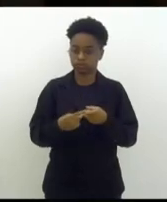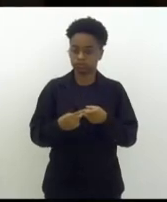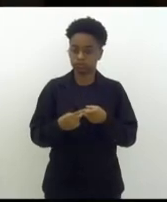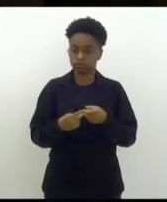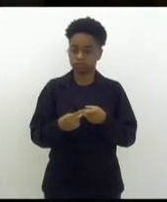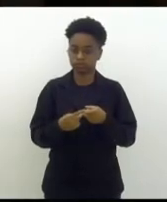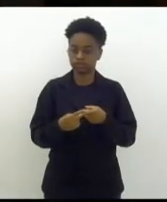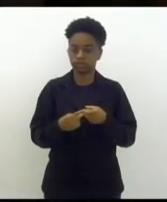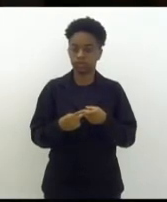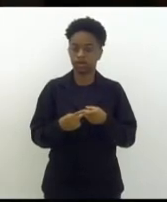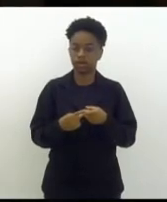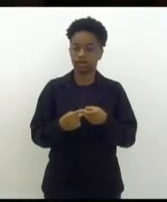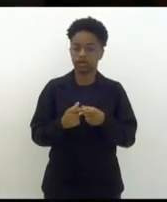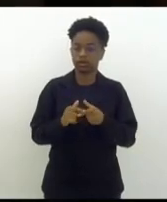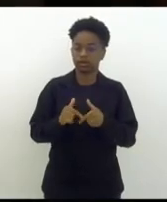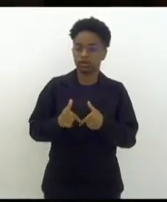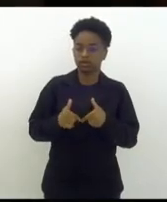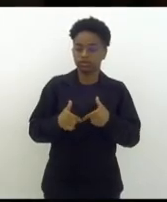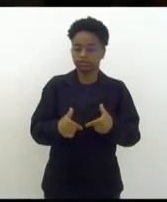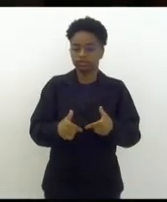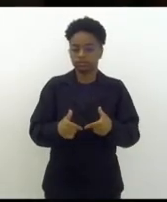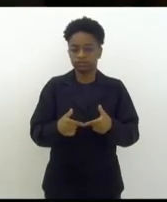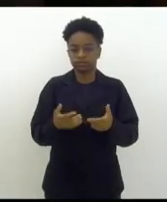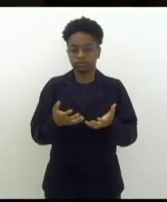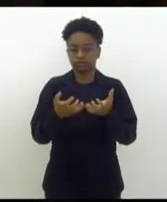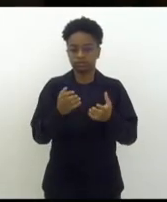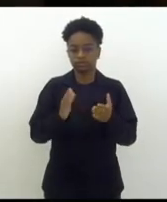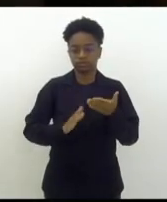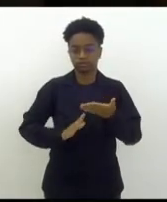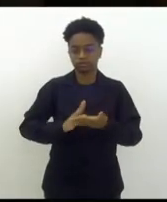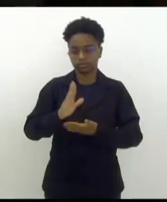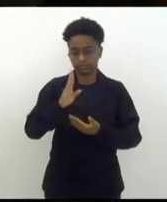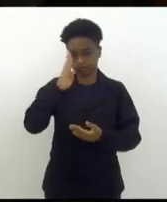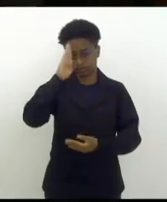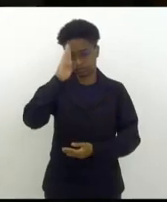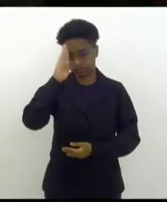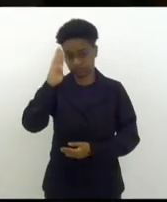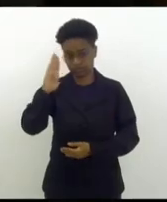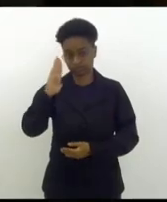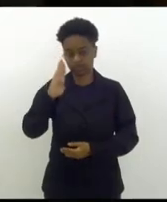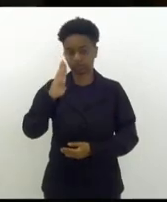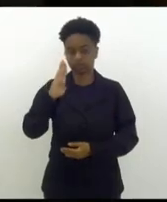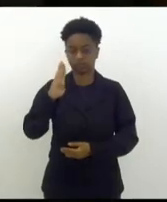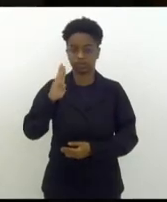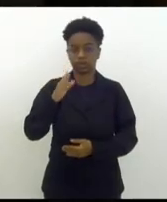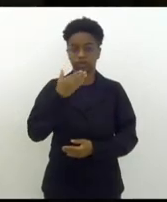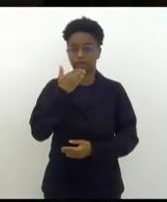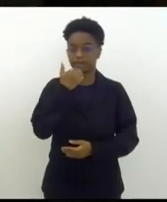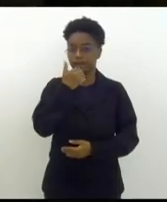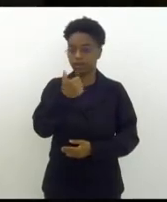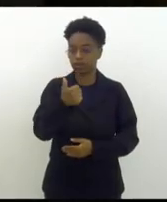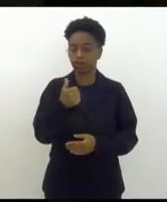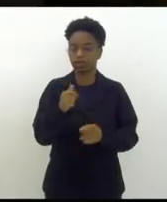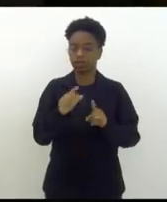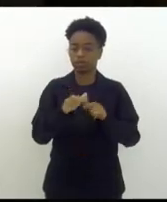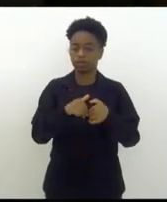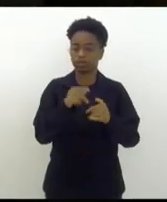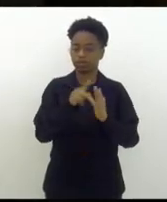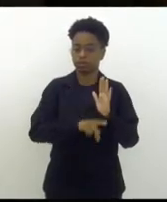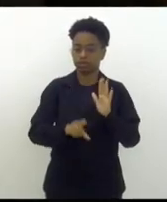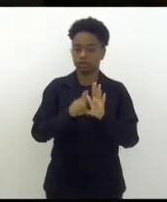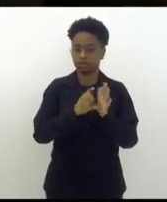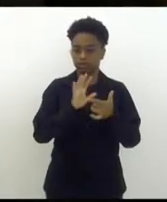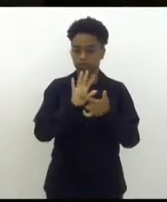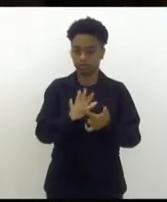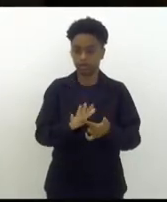colecionada em torno da aprovação principalmente a aprovação apreciada das melhorias que o projeto de lei